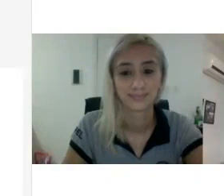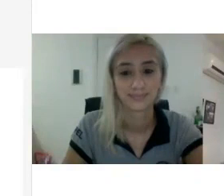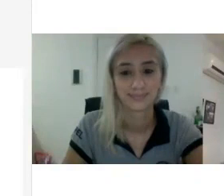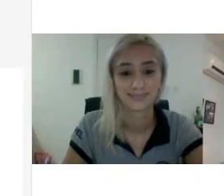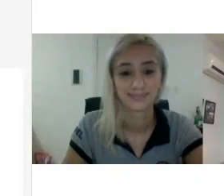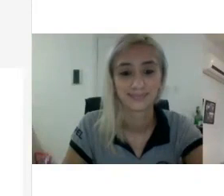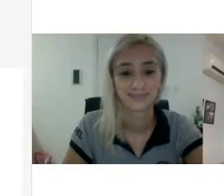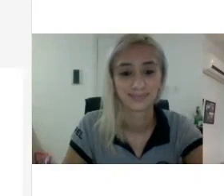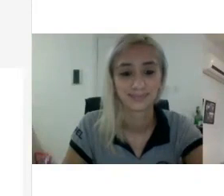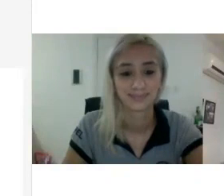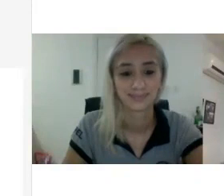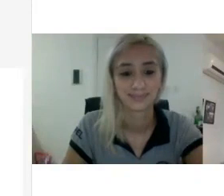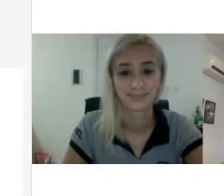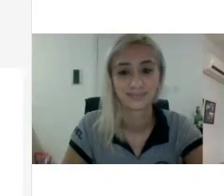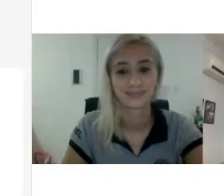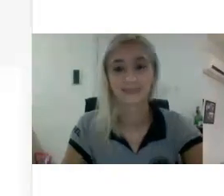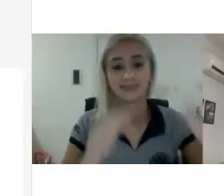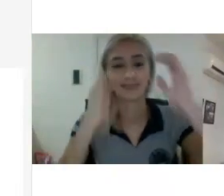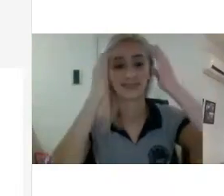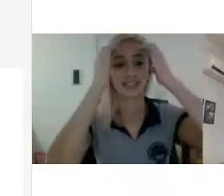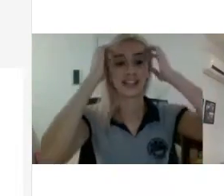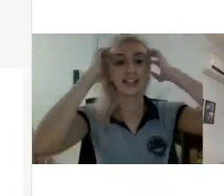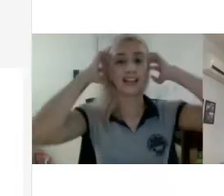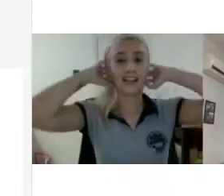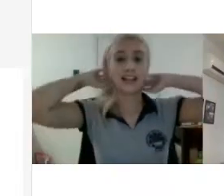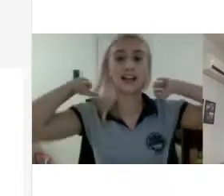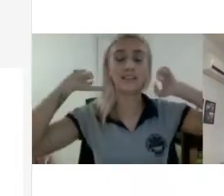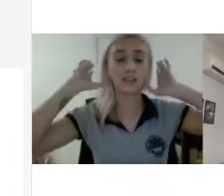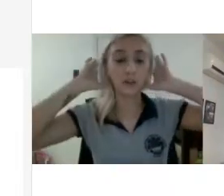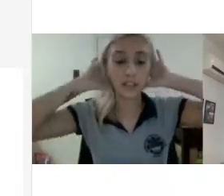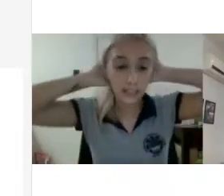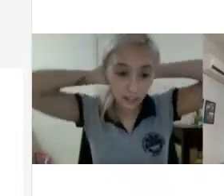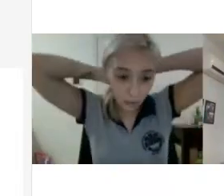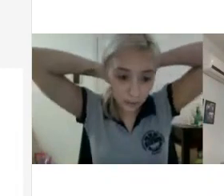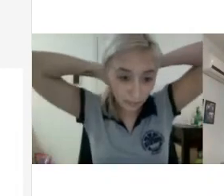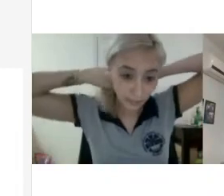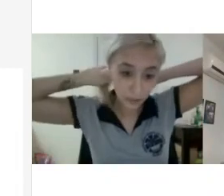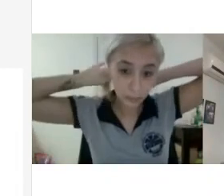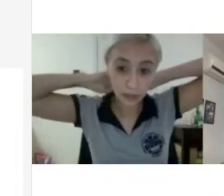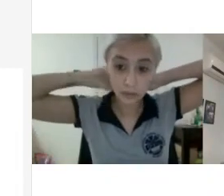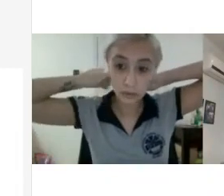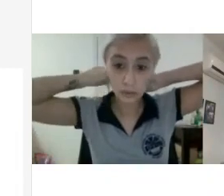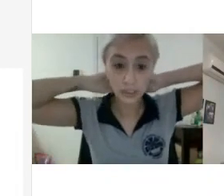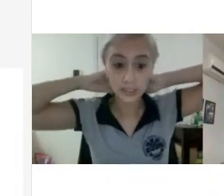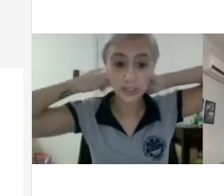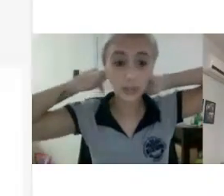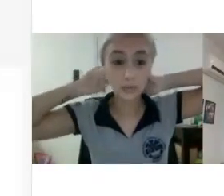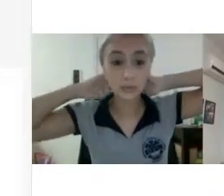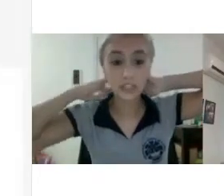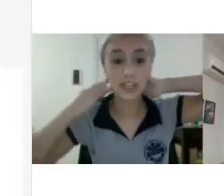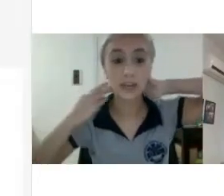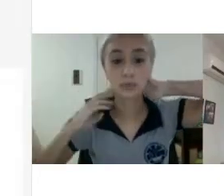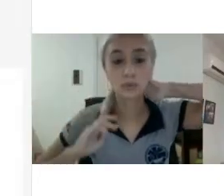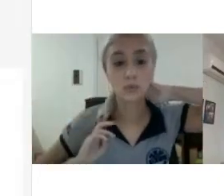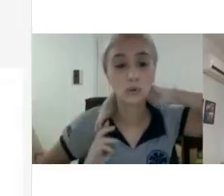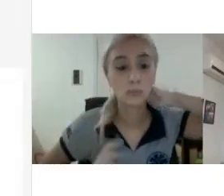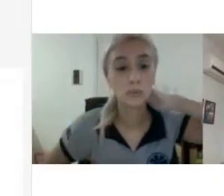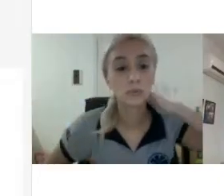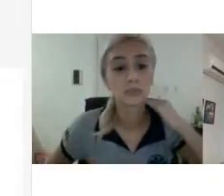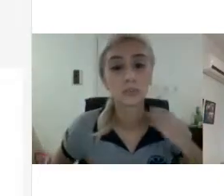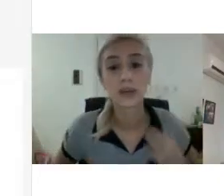trabalho fantástico aí na gastronomia acessível. Era isso. A Verônica, que inclusive fez uma sugestão de criarmos